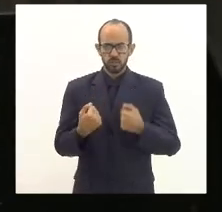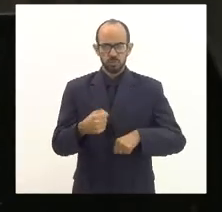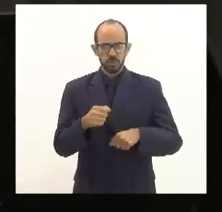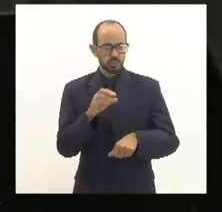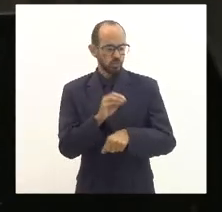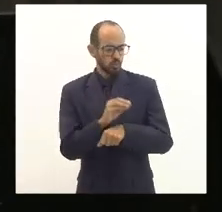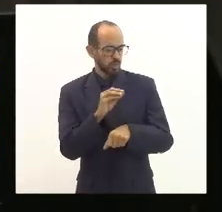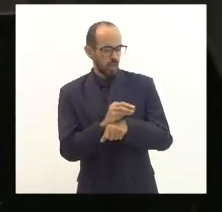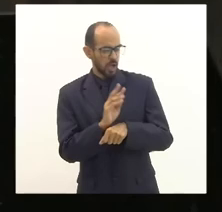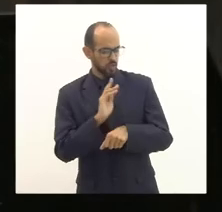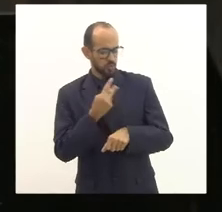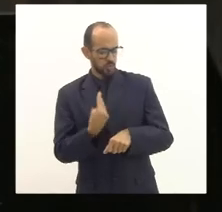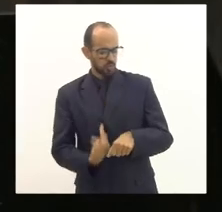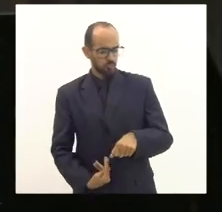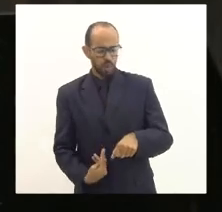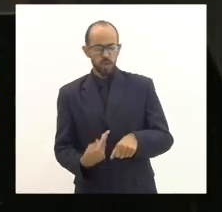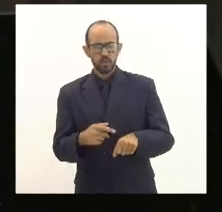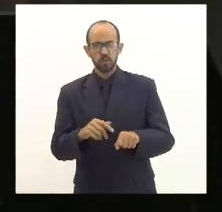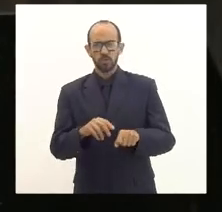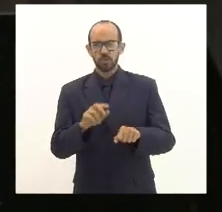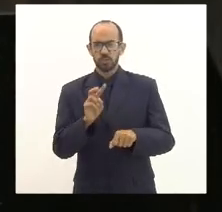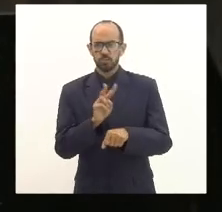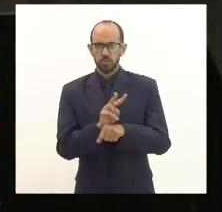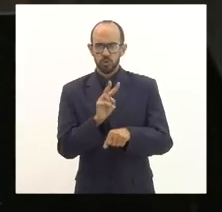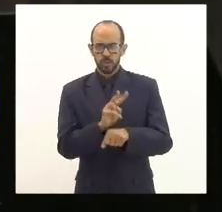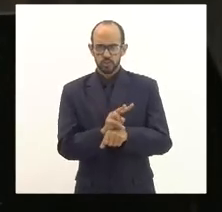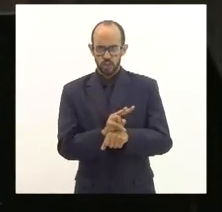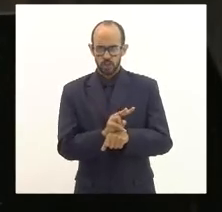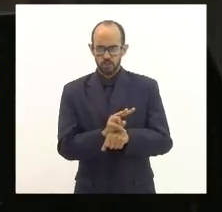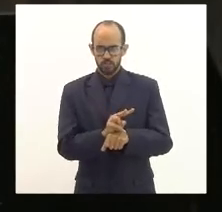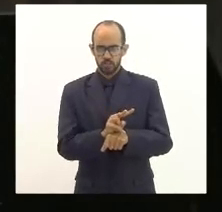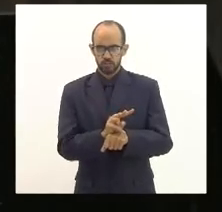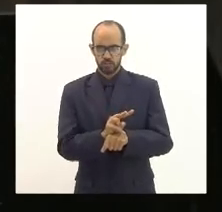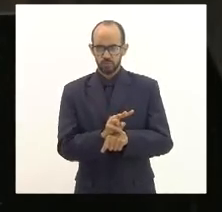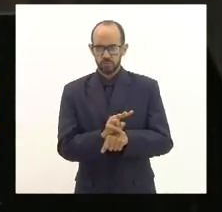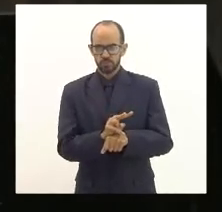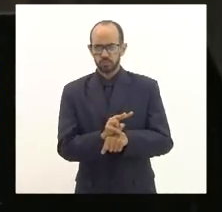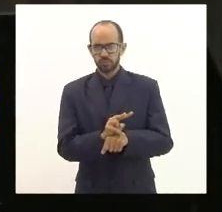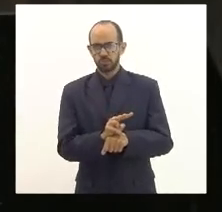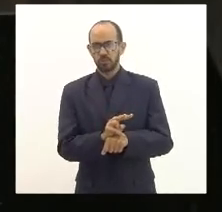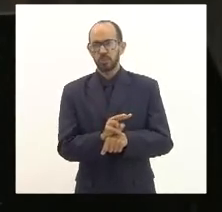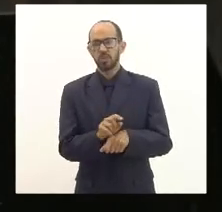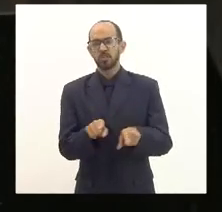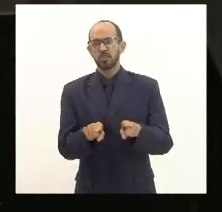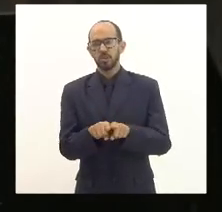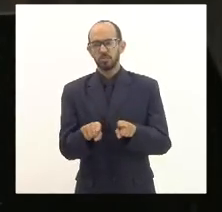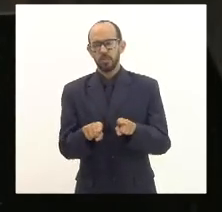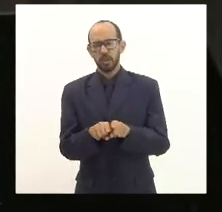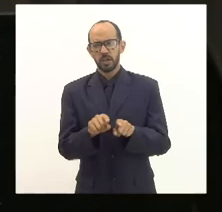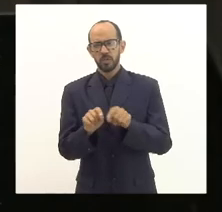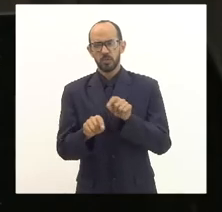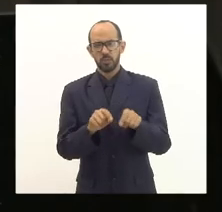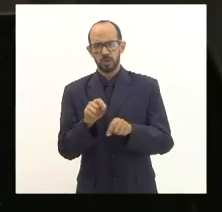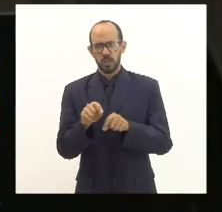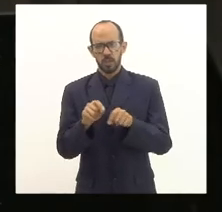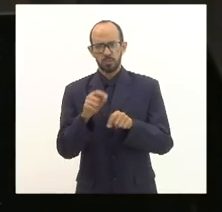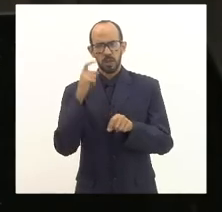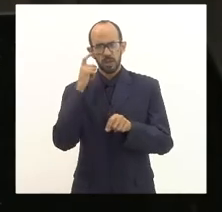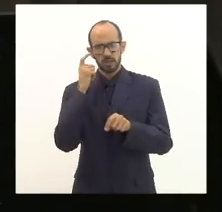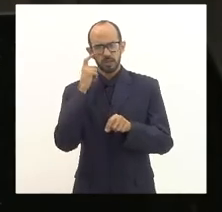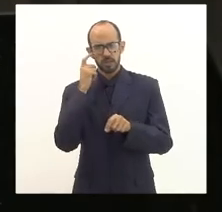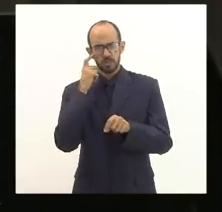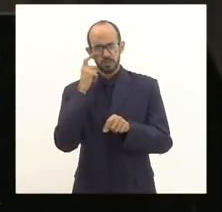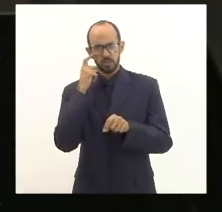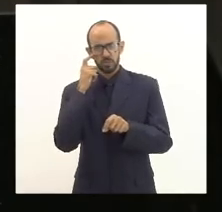ser humano é do ser humano que nós temos que proteger e por outra ordem já pensando na inserção